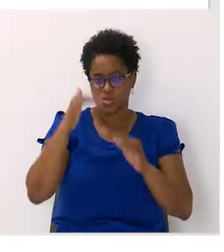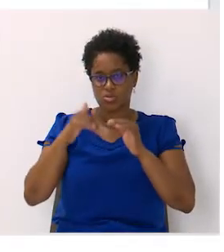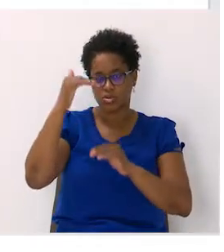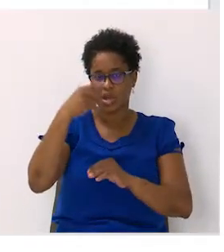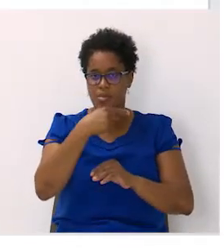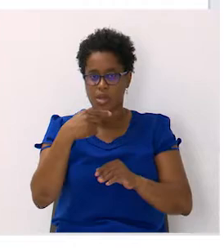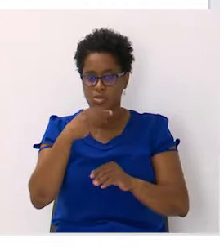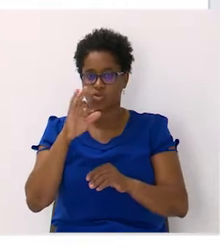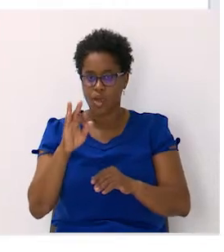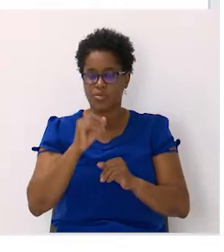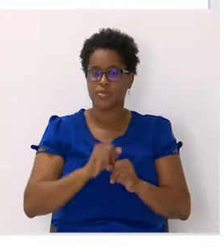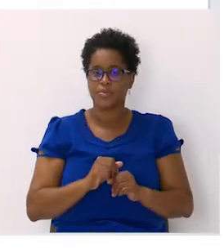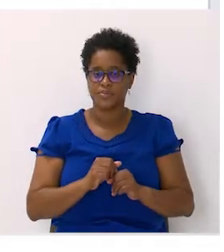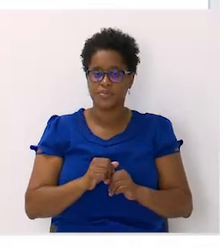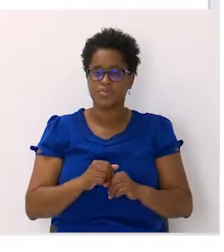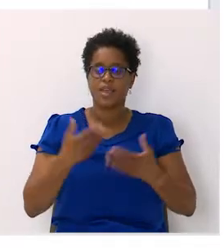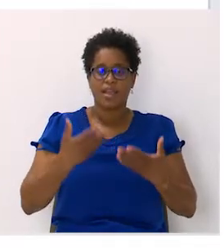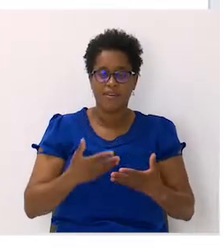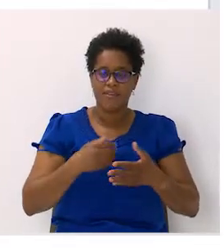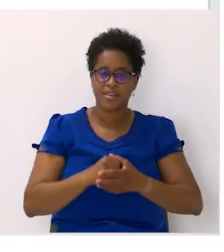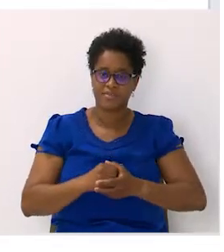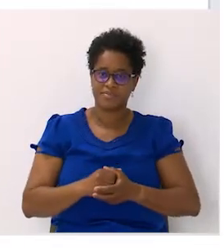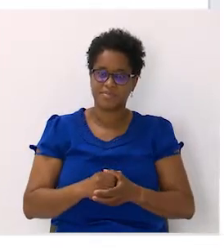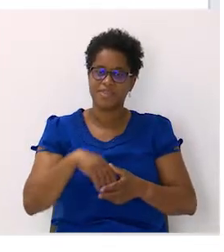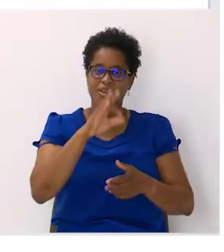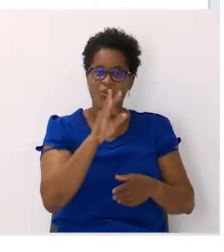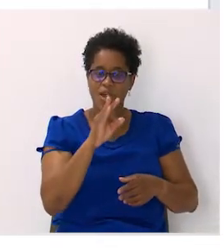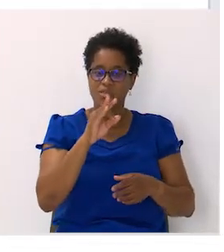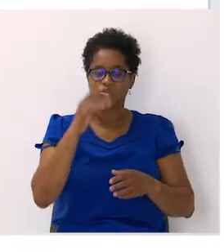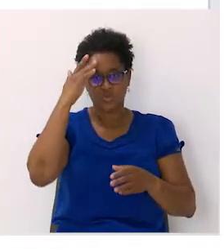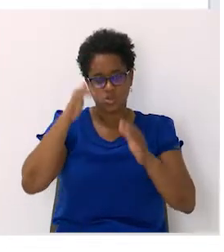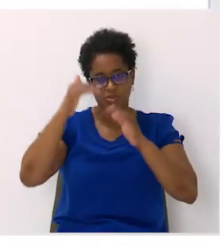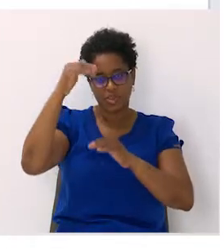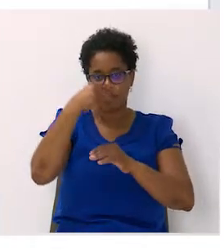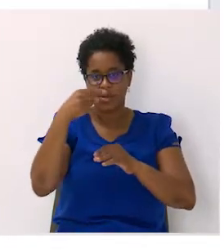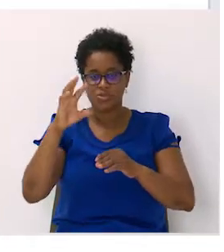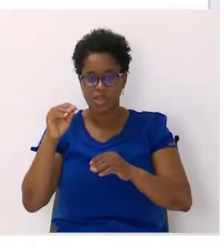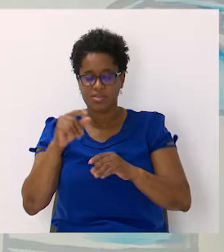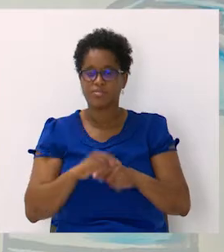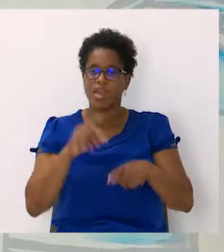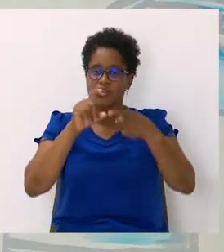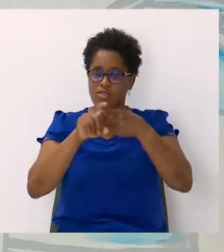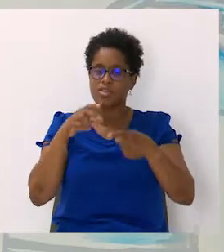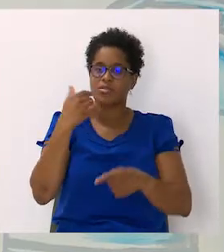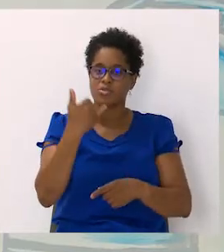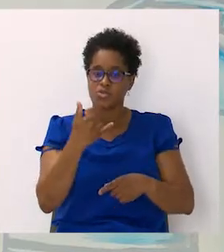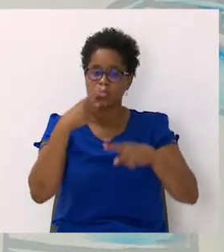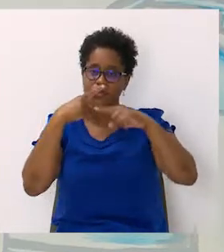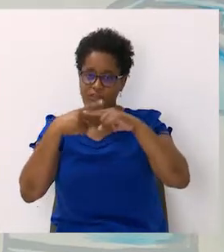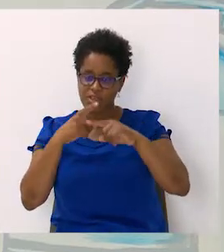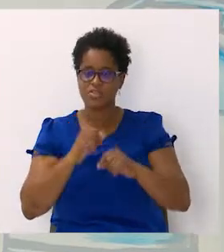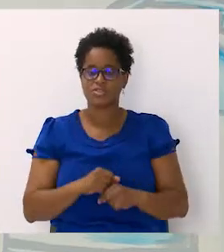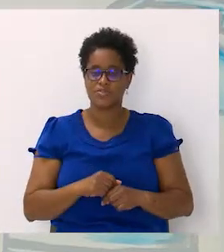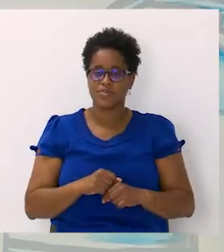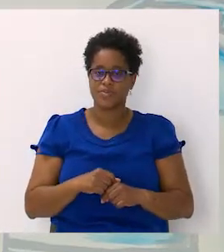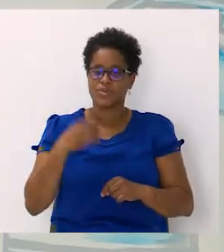expoente menos 4. E agora, 4 de expoente menos 10 a dividir por 2